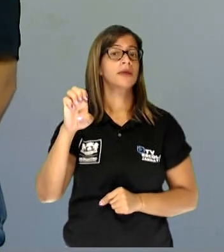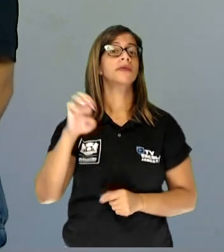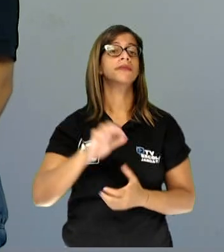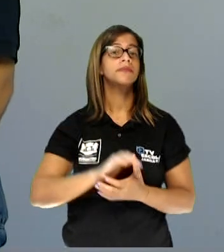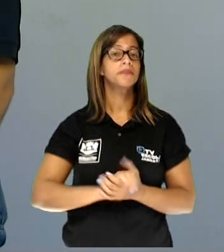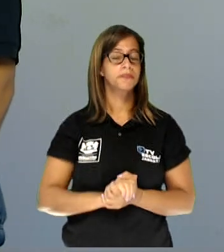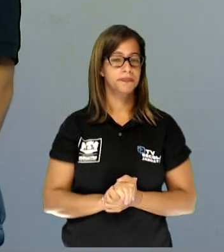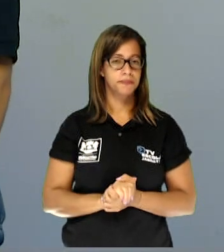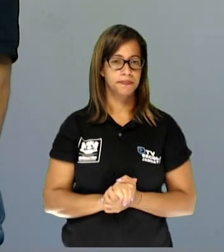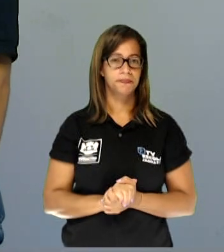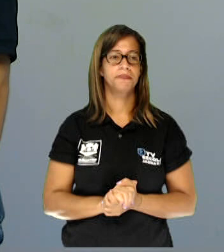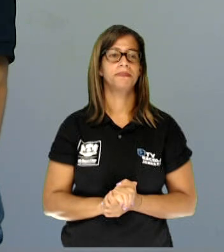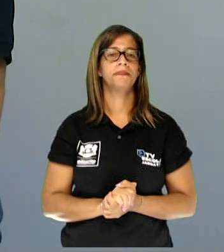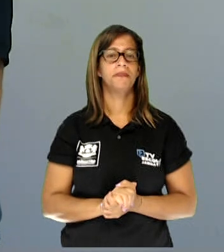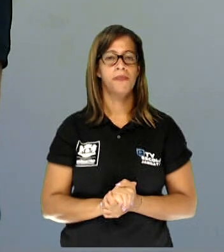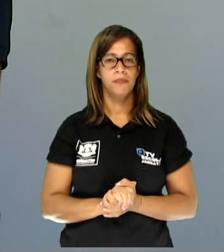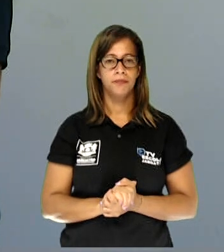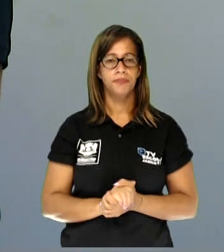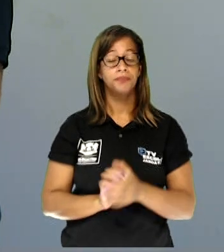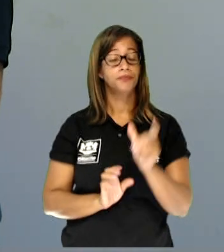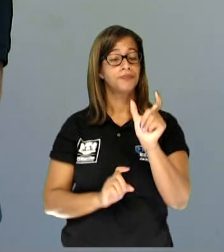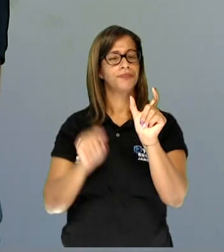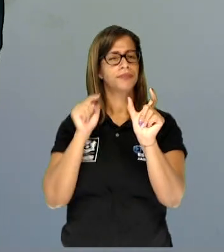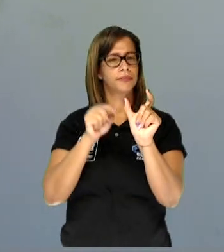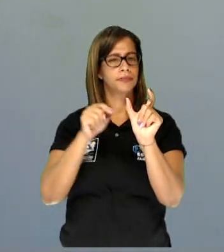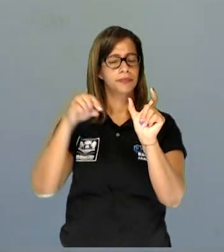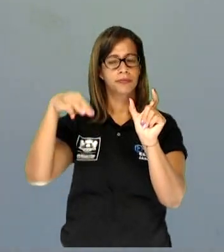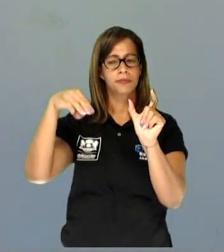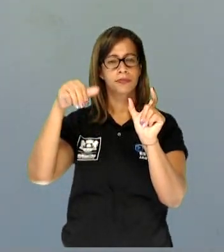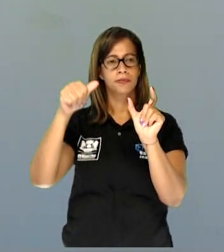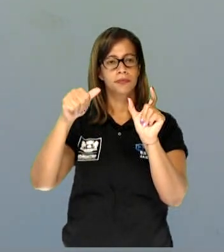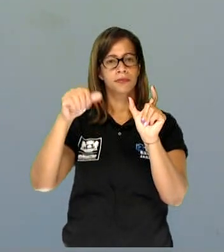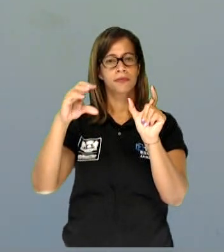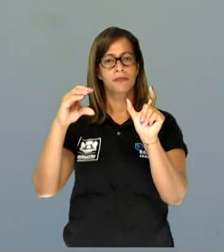Ma, ca, có.